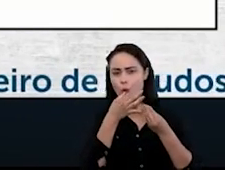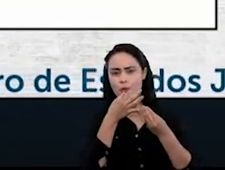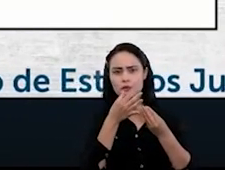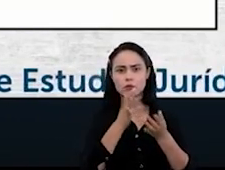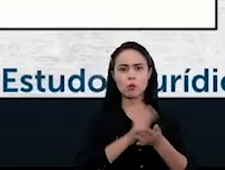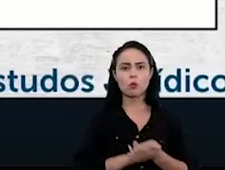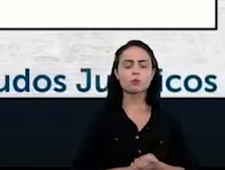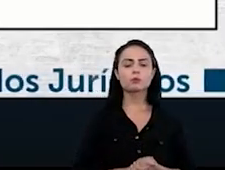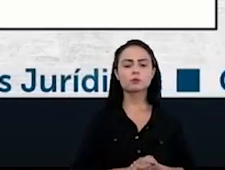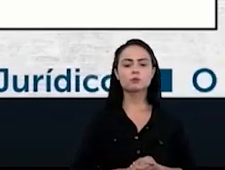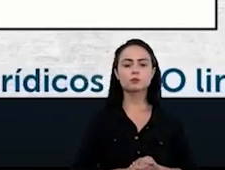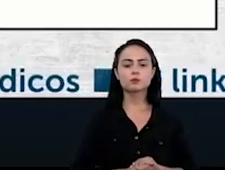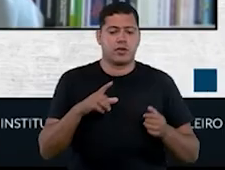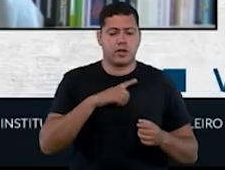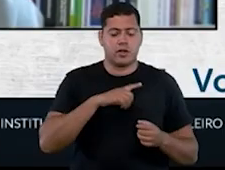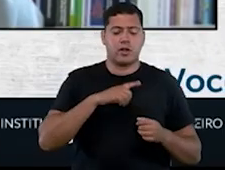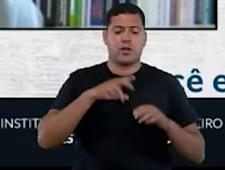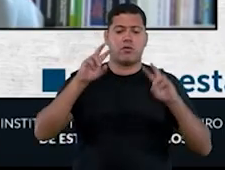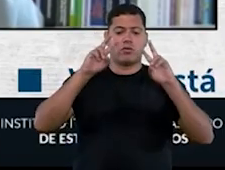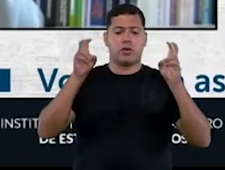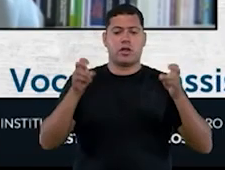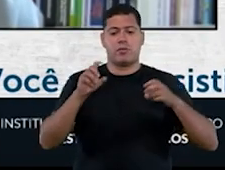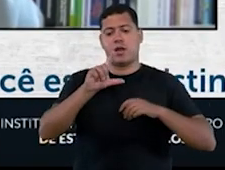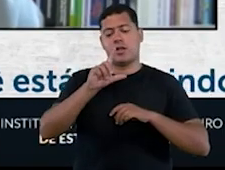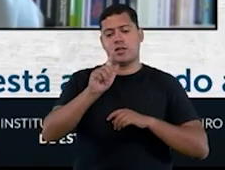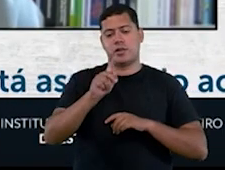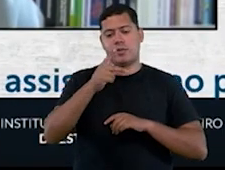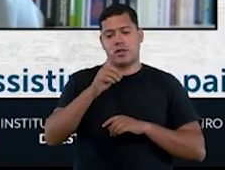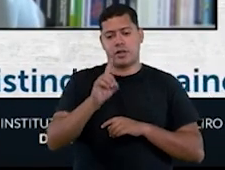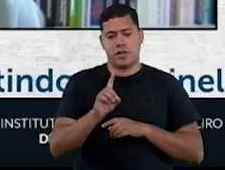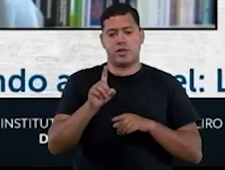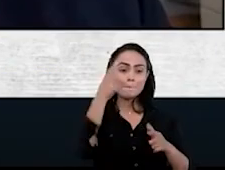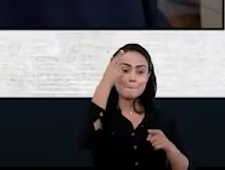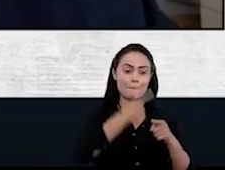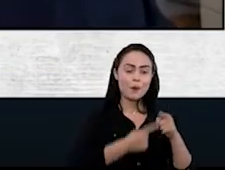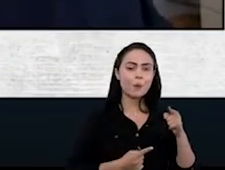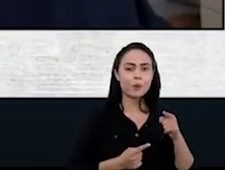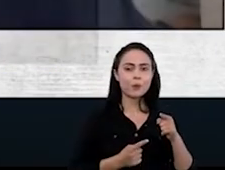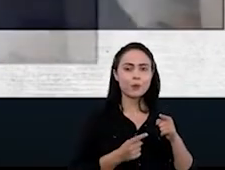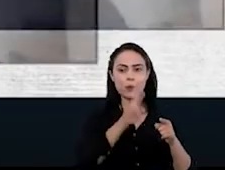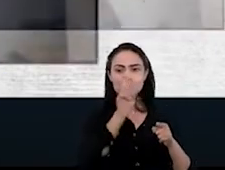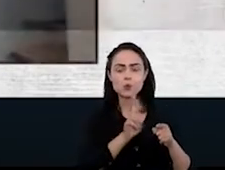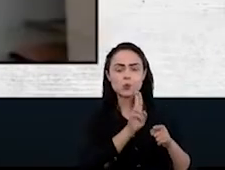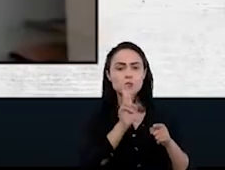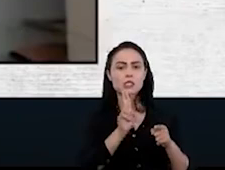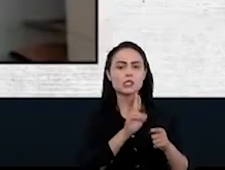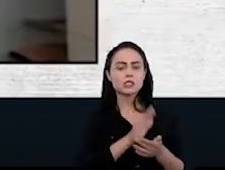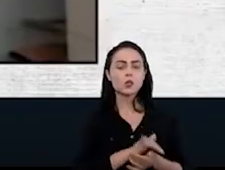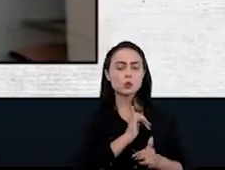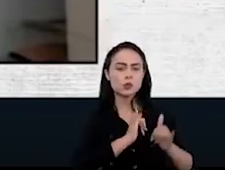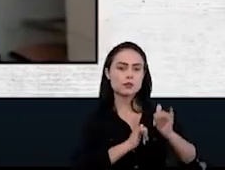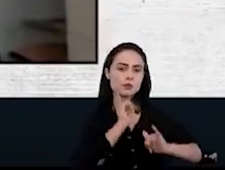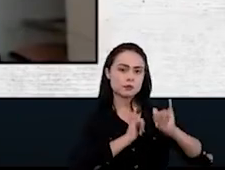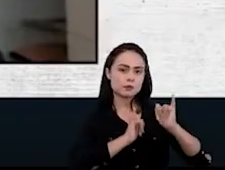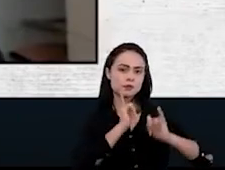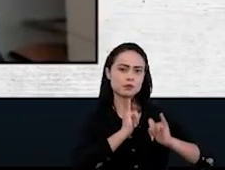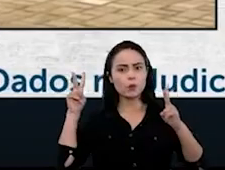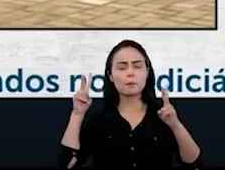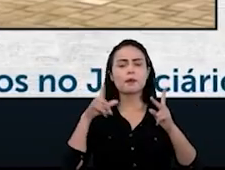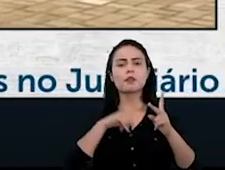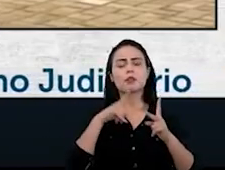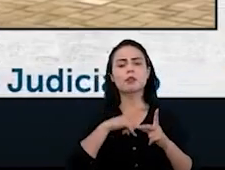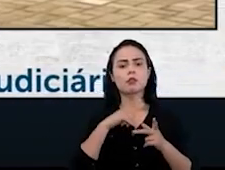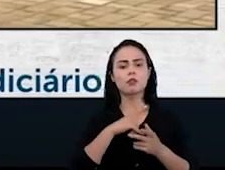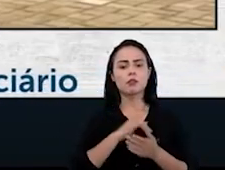cibernéticos e segurança da informação, além de arbitragem e mediação online. Destaque também para a gestão de dados no judiciário.